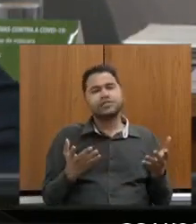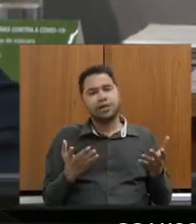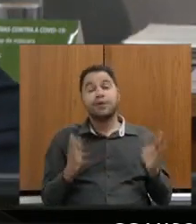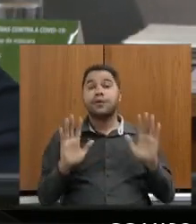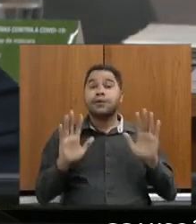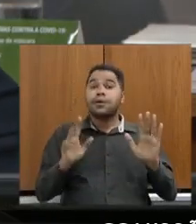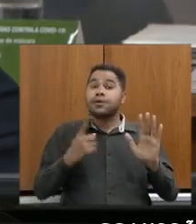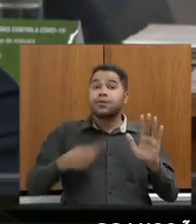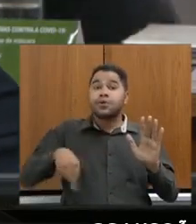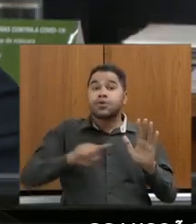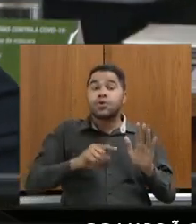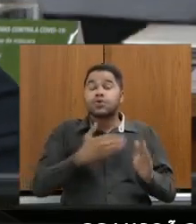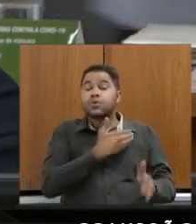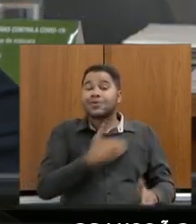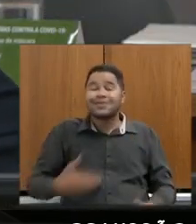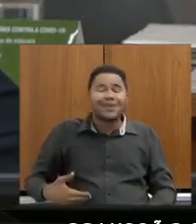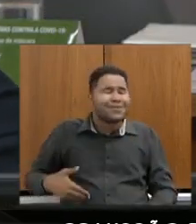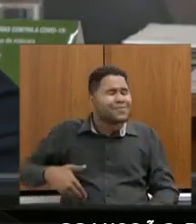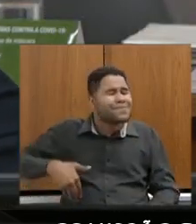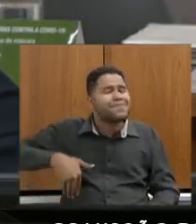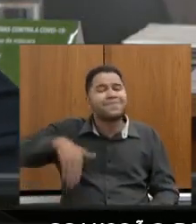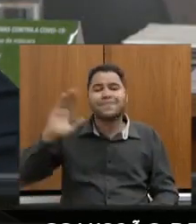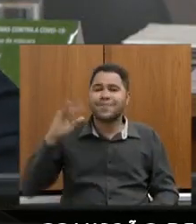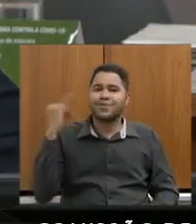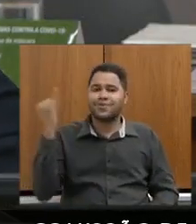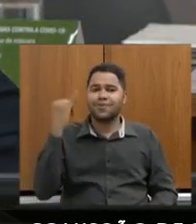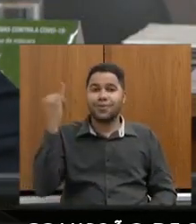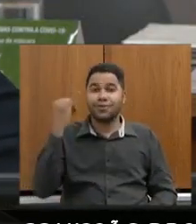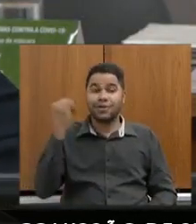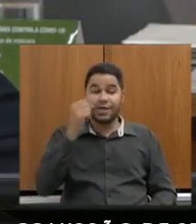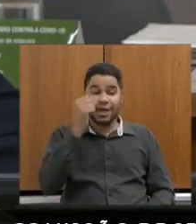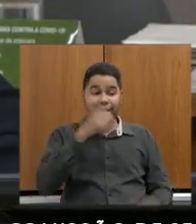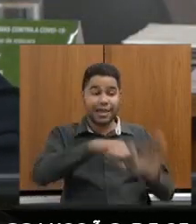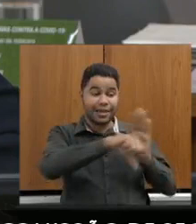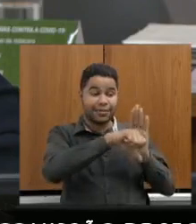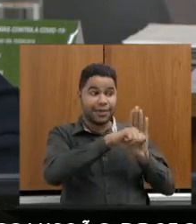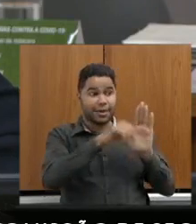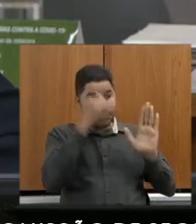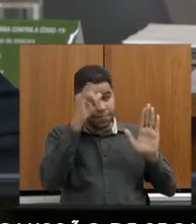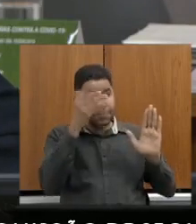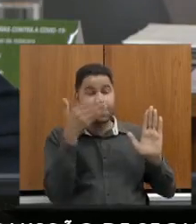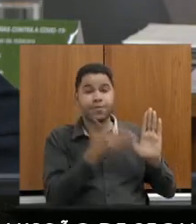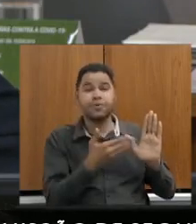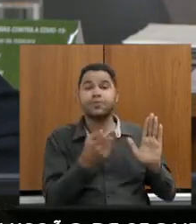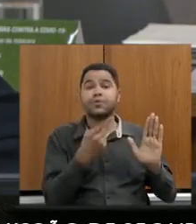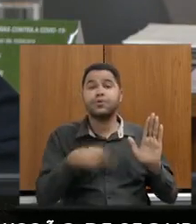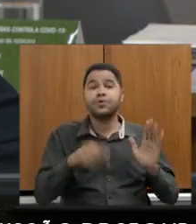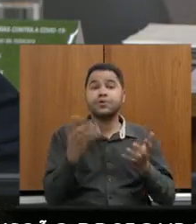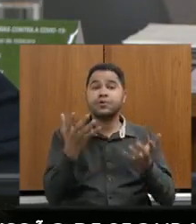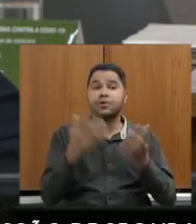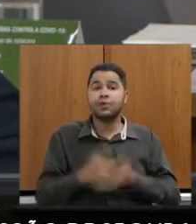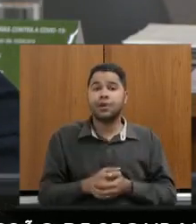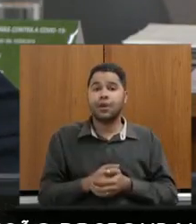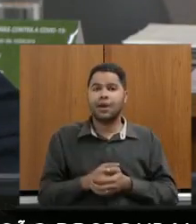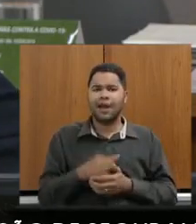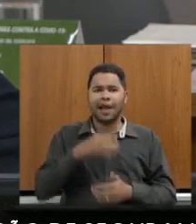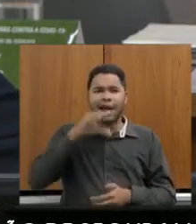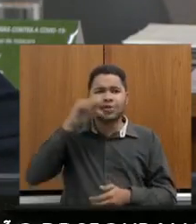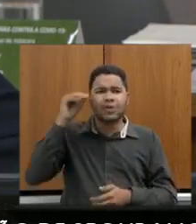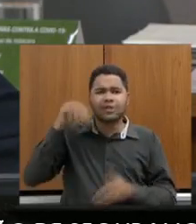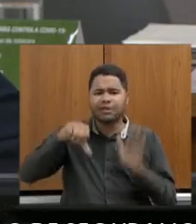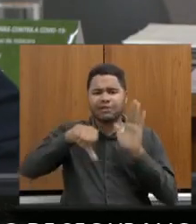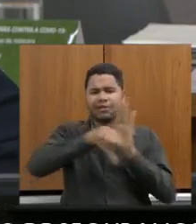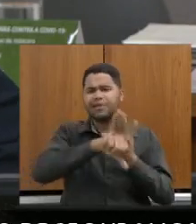mas para nós no estado a parte mais importante é essa de prevenção aqui na idade porque porque é o que a gente quer na verdade é que uma adolescente não